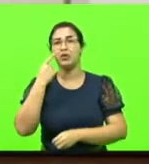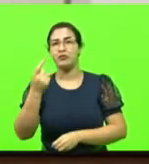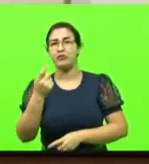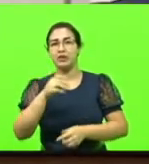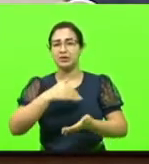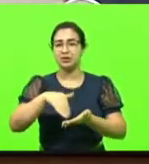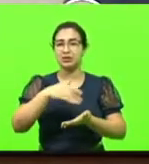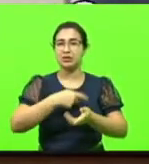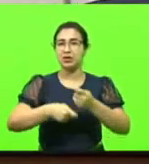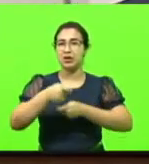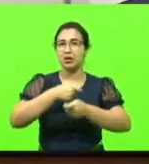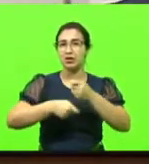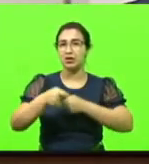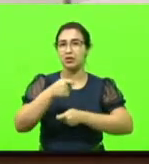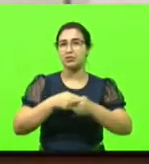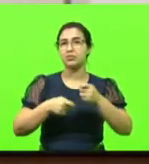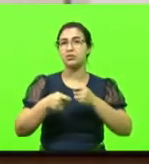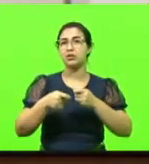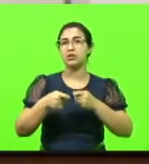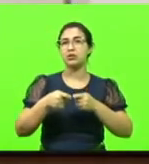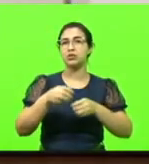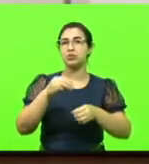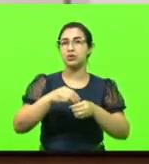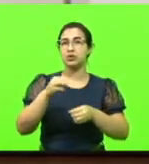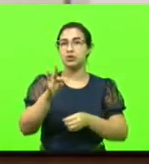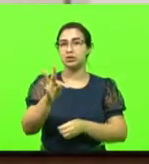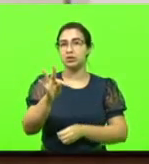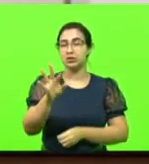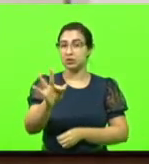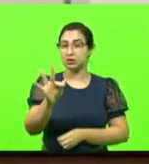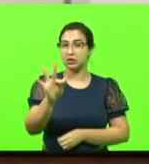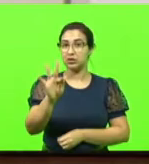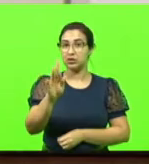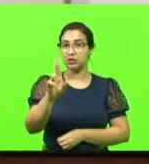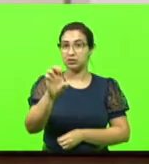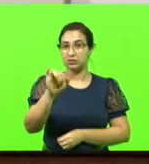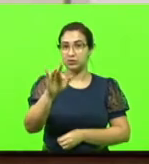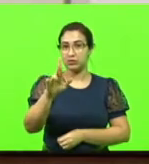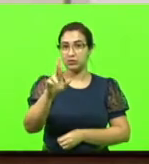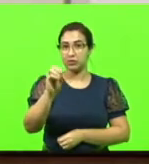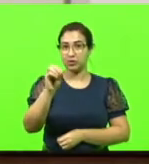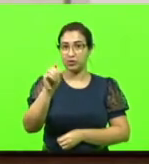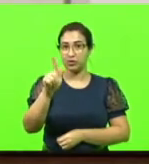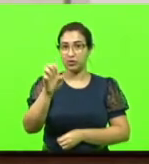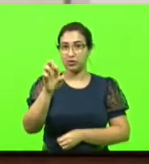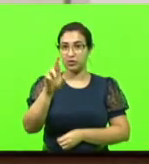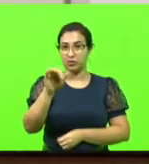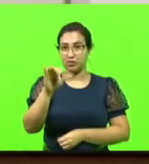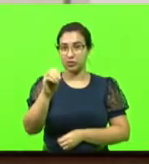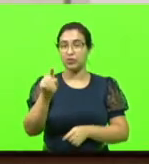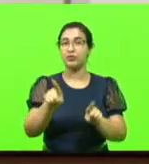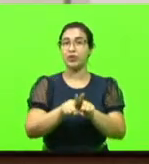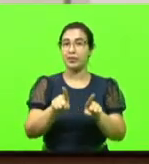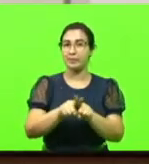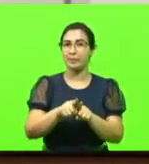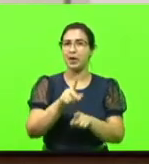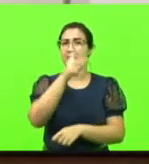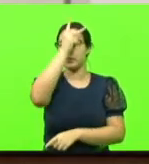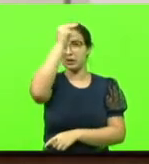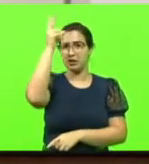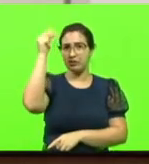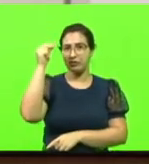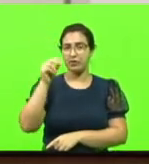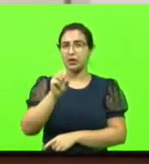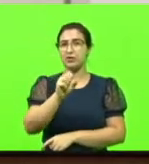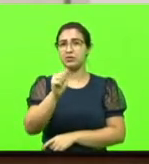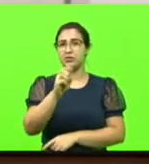Agricultura, de Frei Rogério, que estava aqui presente, bem como o prefeito, que está aqui também, da cidade de São Miguel